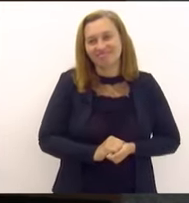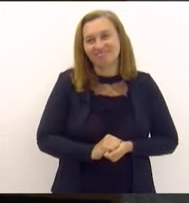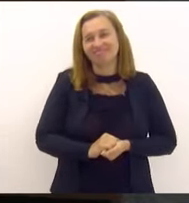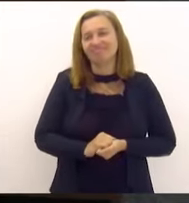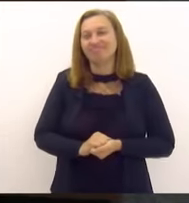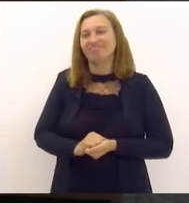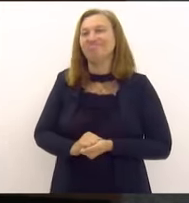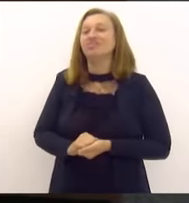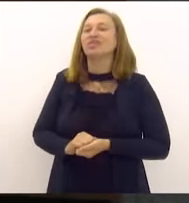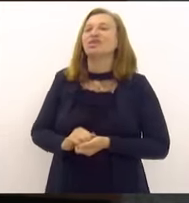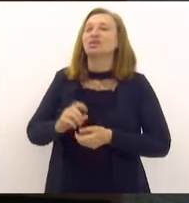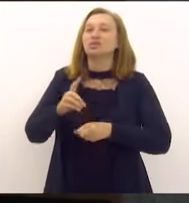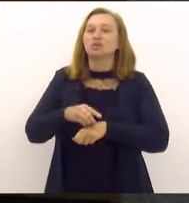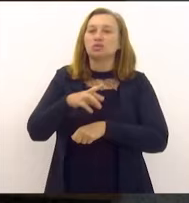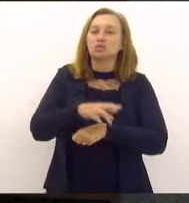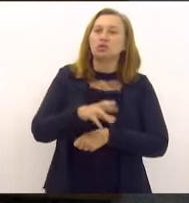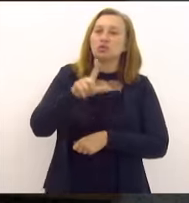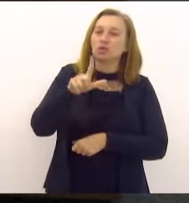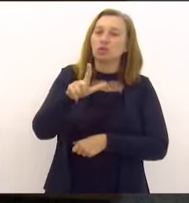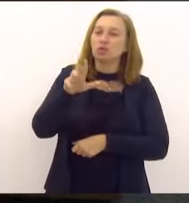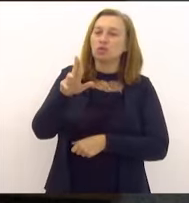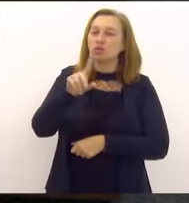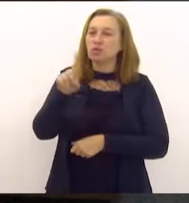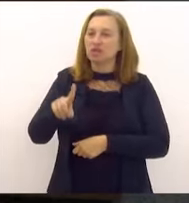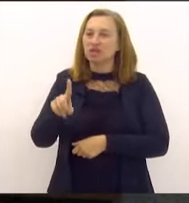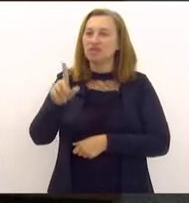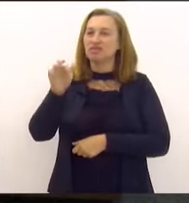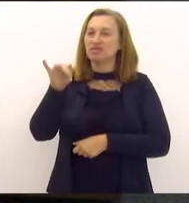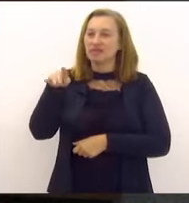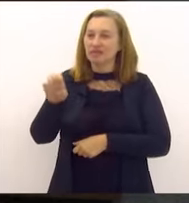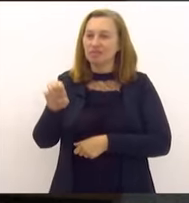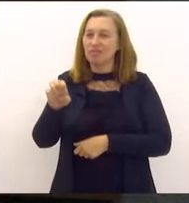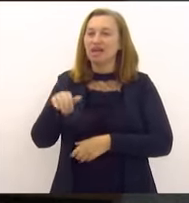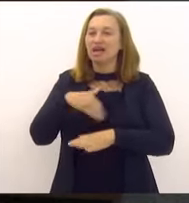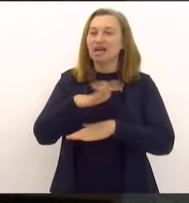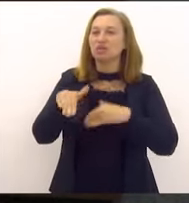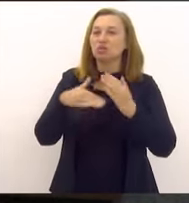Luiz Felipe, à doutora Sara, a todos os doutores.